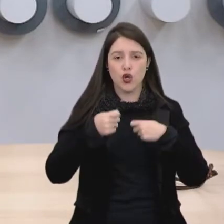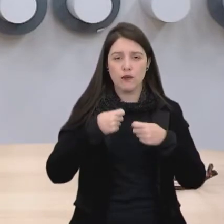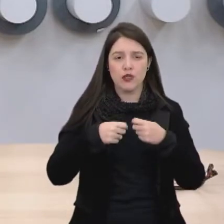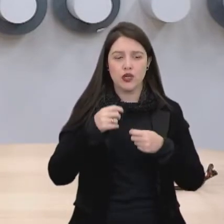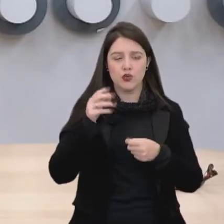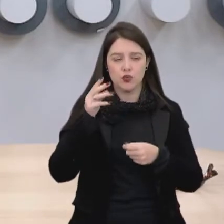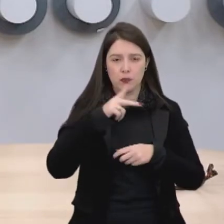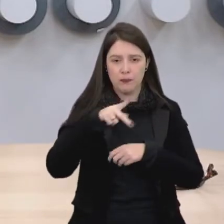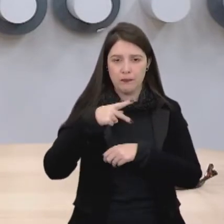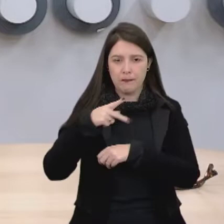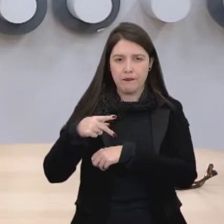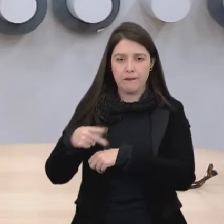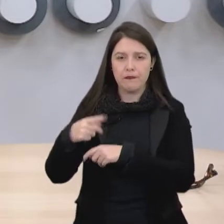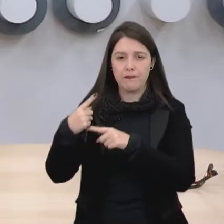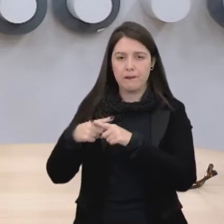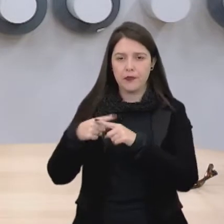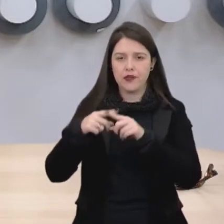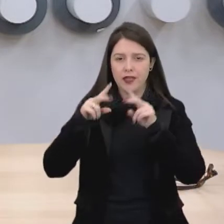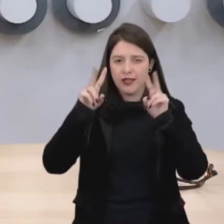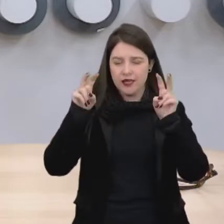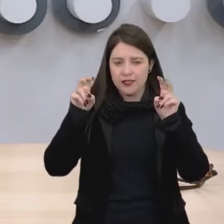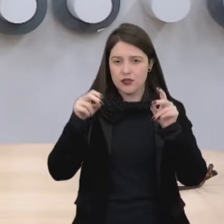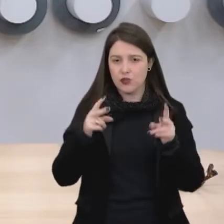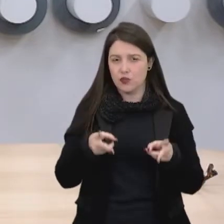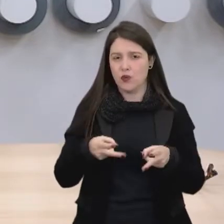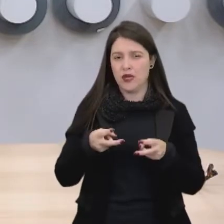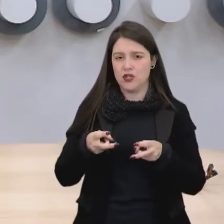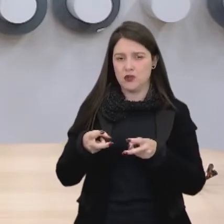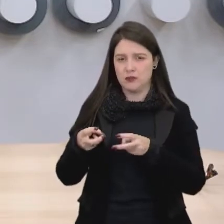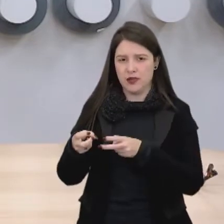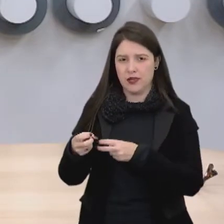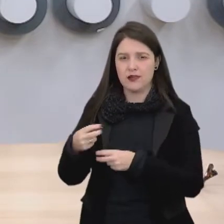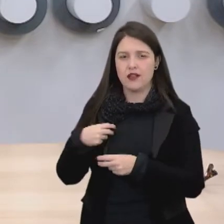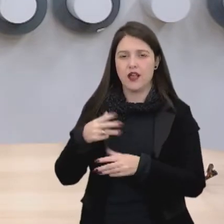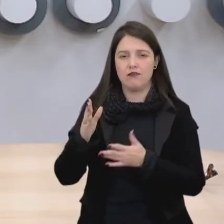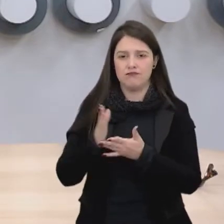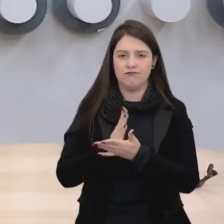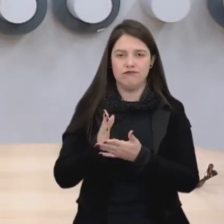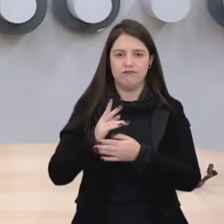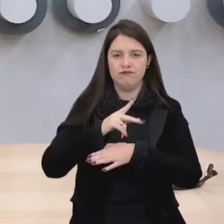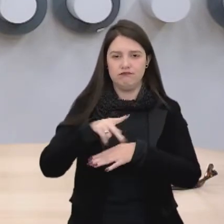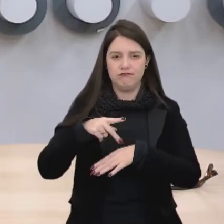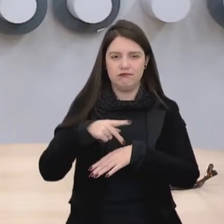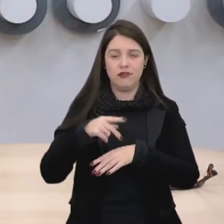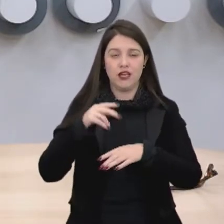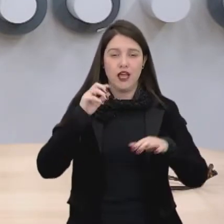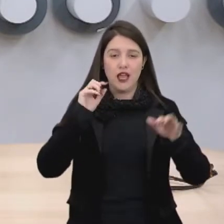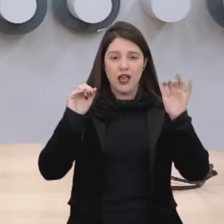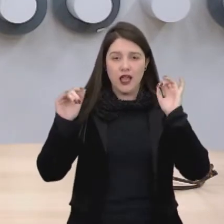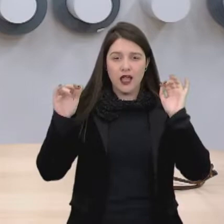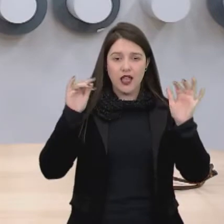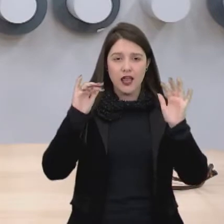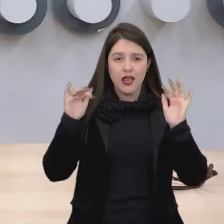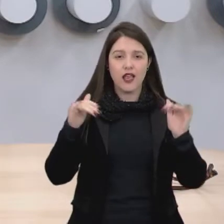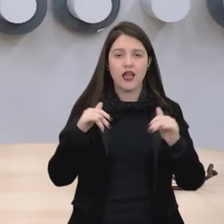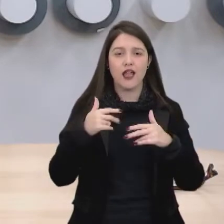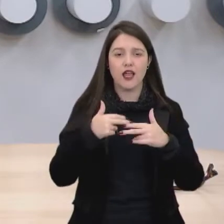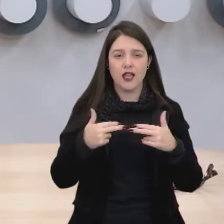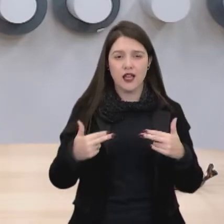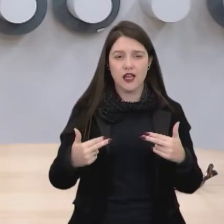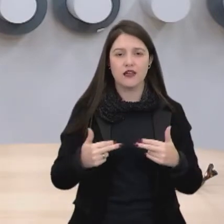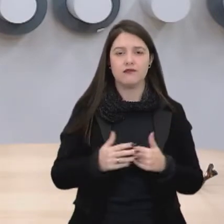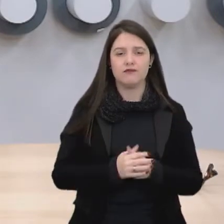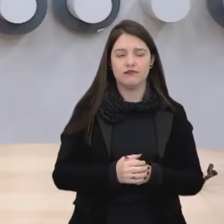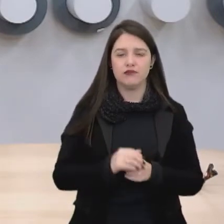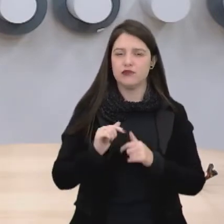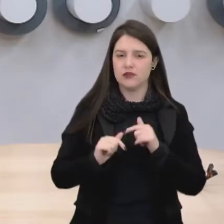né, porque a questão do rendimento, né, econômico do país, ele vai ser reflexo da renda do trabalhador.